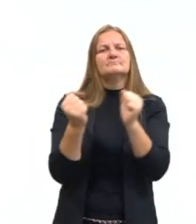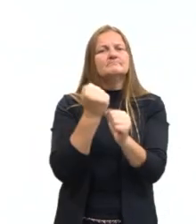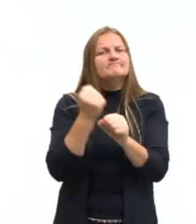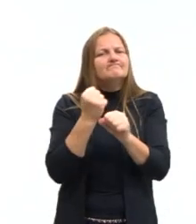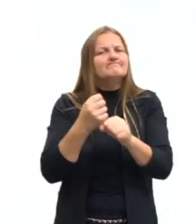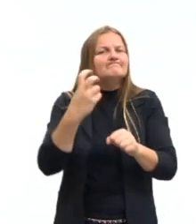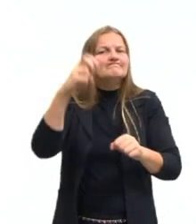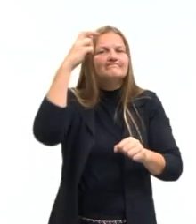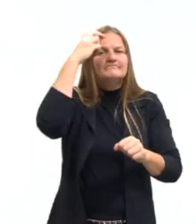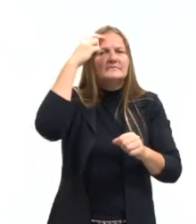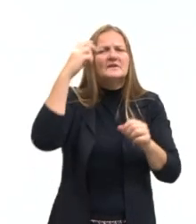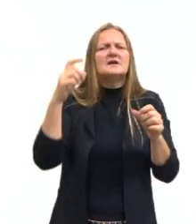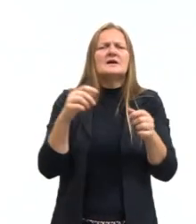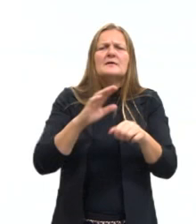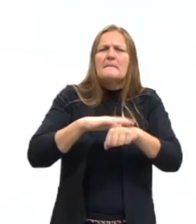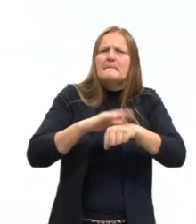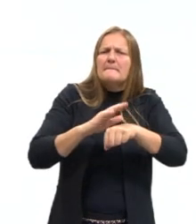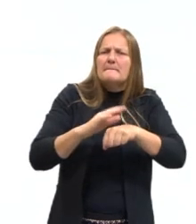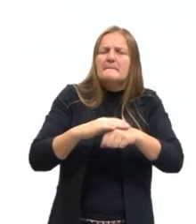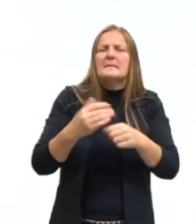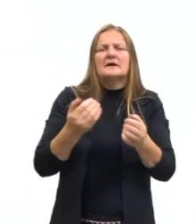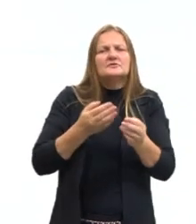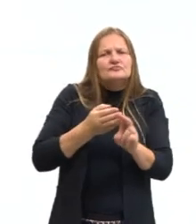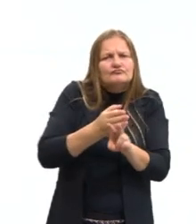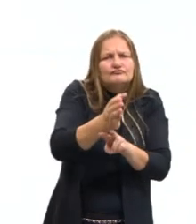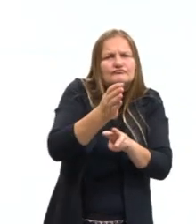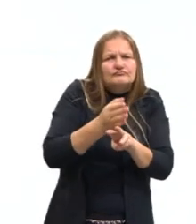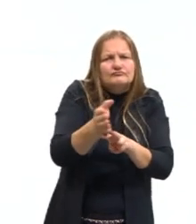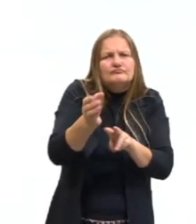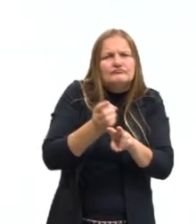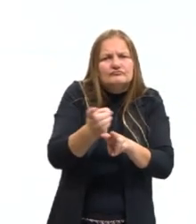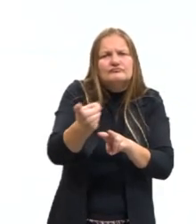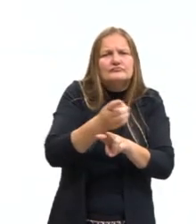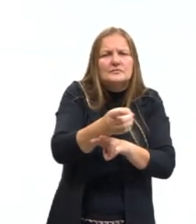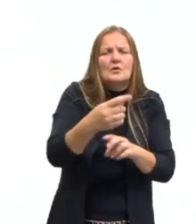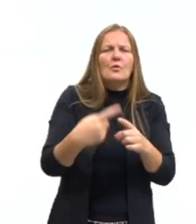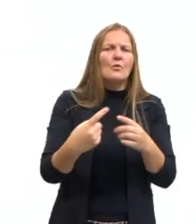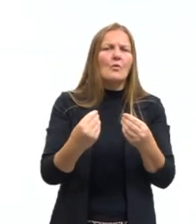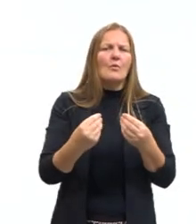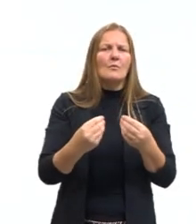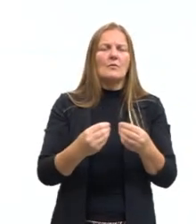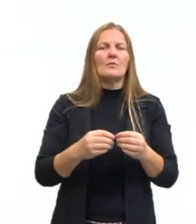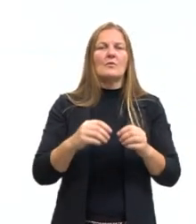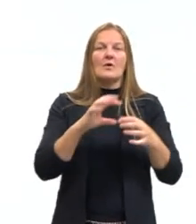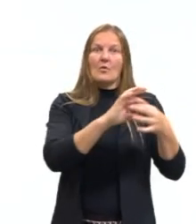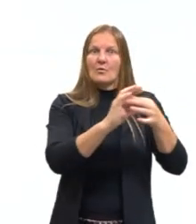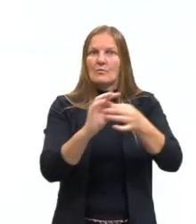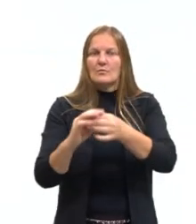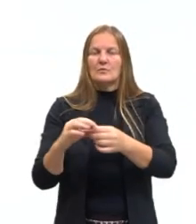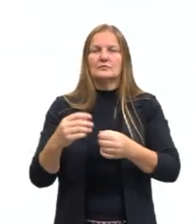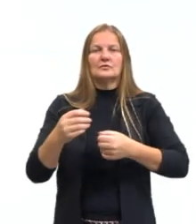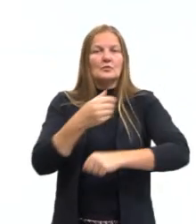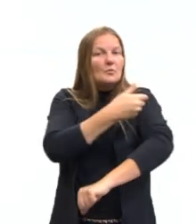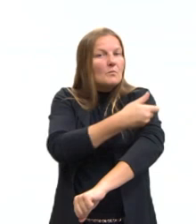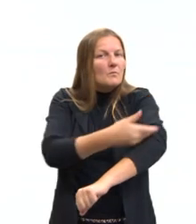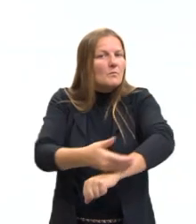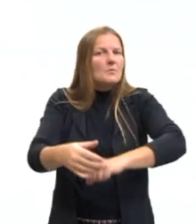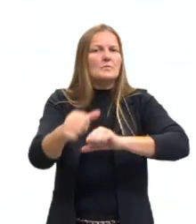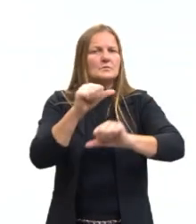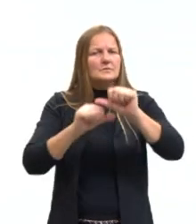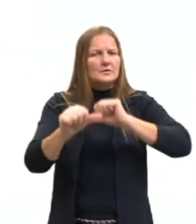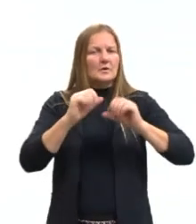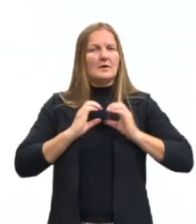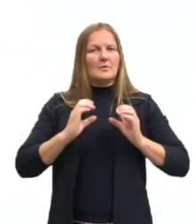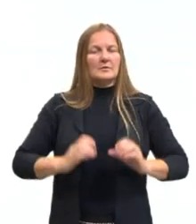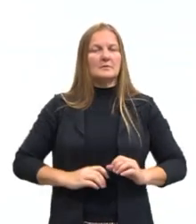produtos culturais vencendo cada vez mais direcionados uma conjuntura atual apta a moldar os hábitos e